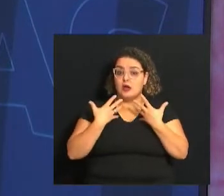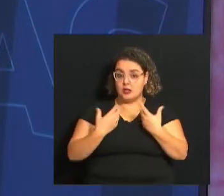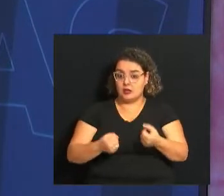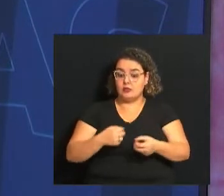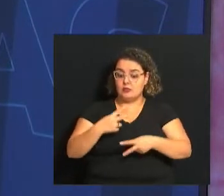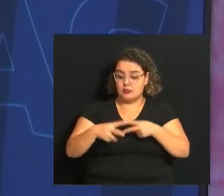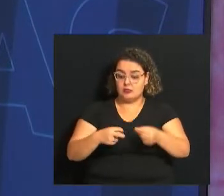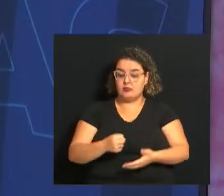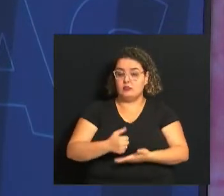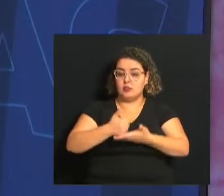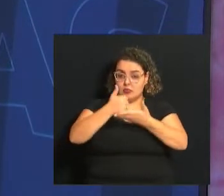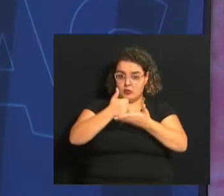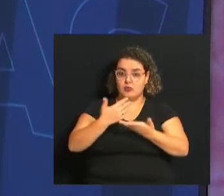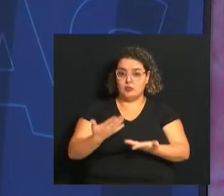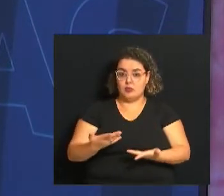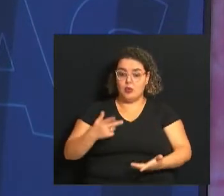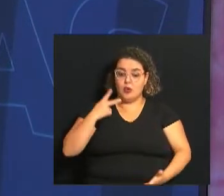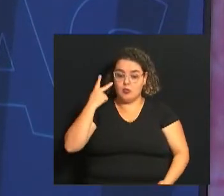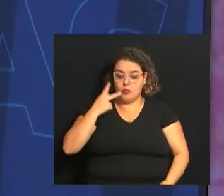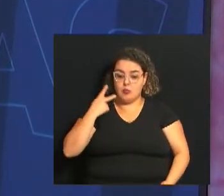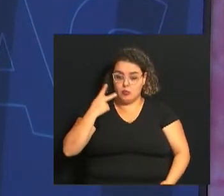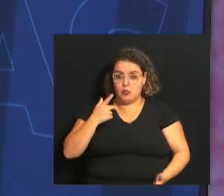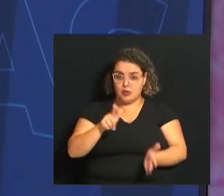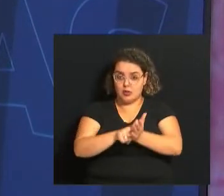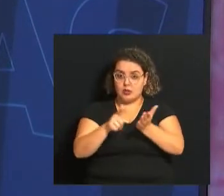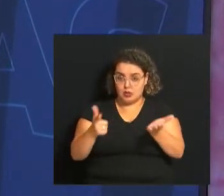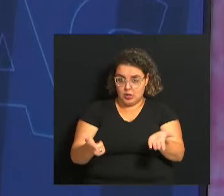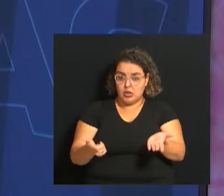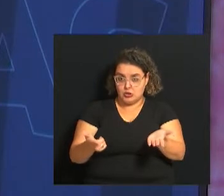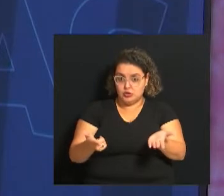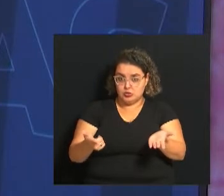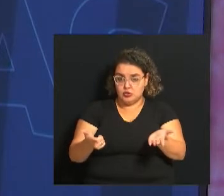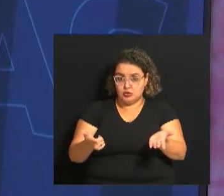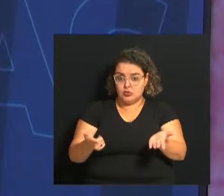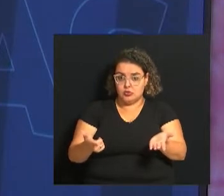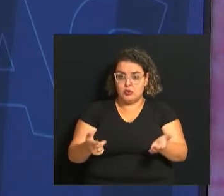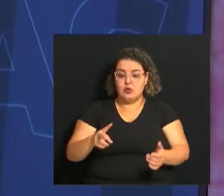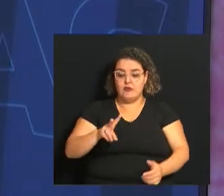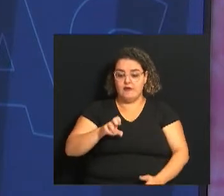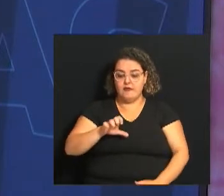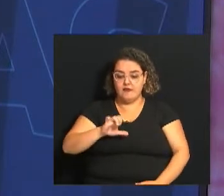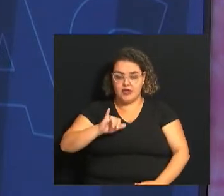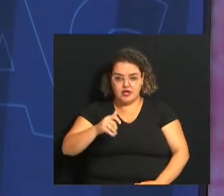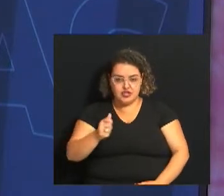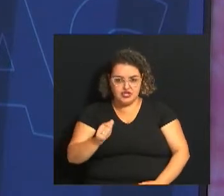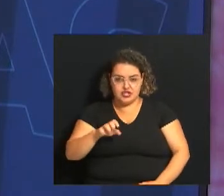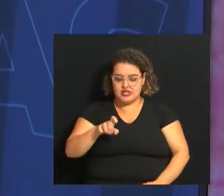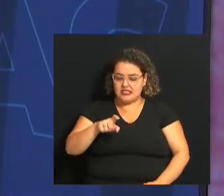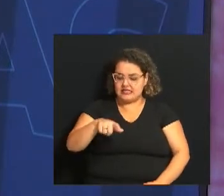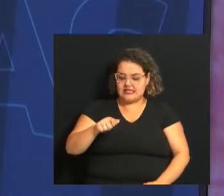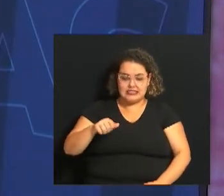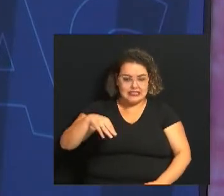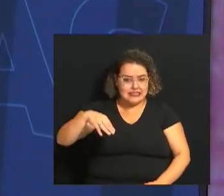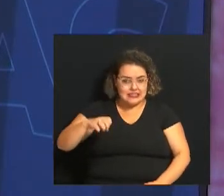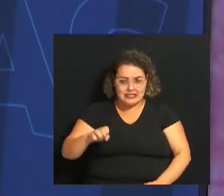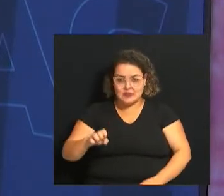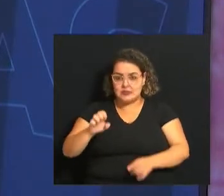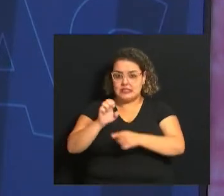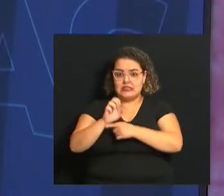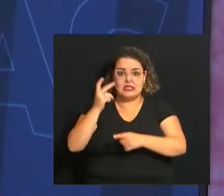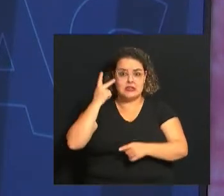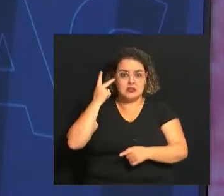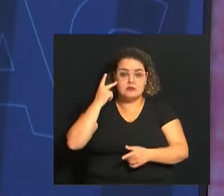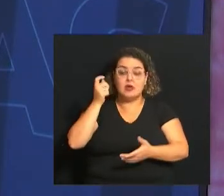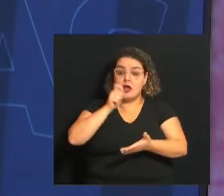de Jornalismo Político, foi editor de veículos da Veja, Exame, Forbes, Estado de São Paulo, é